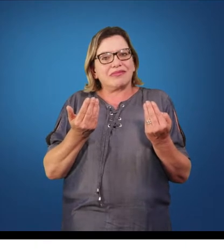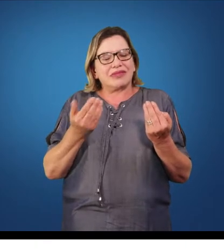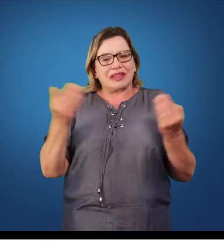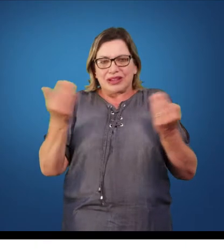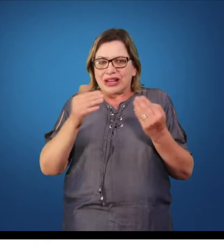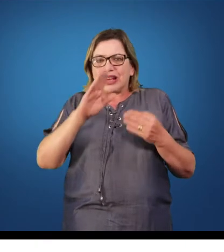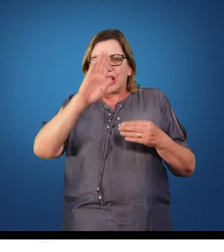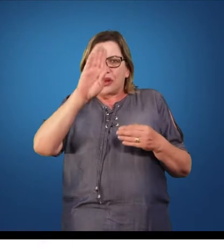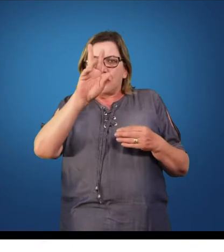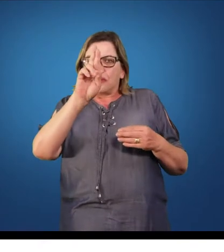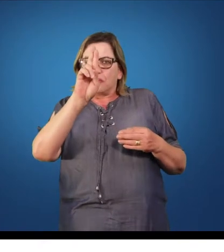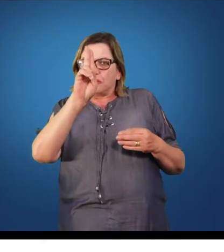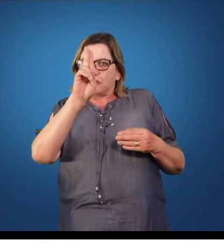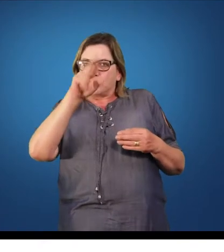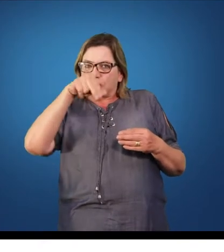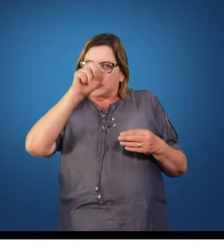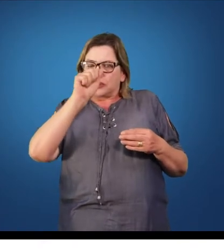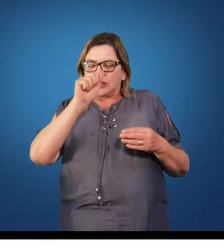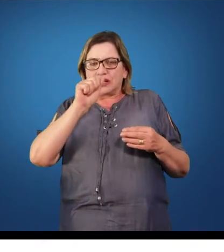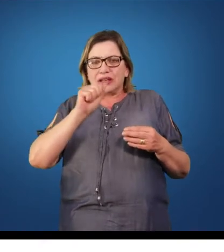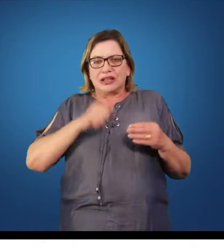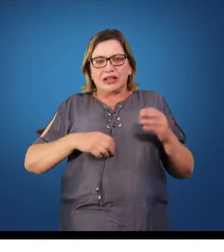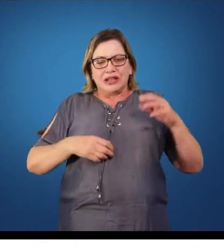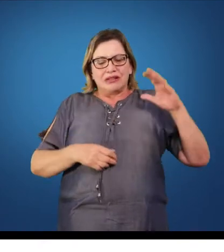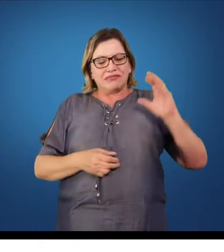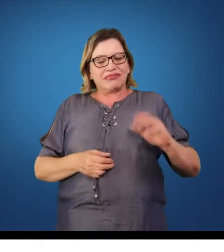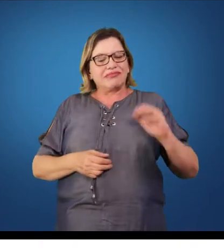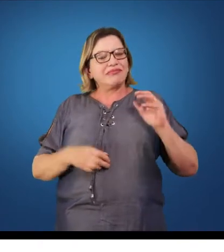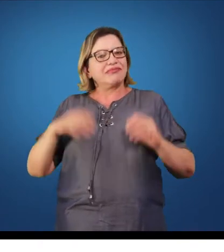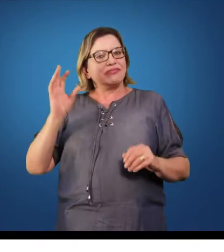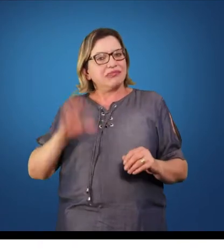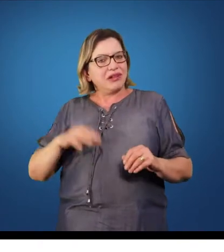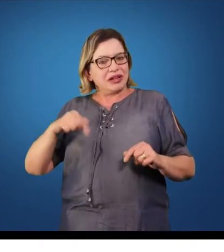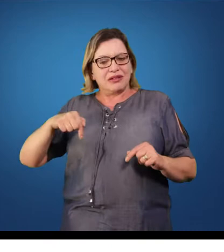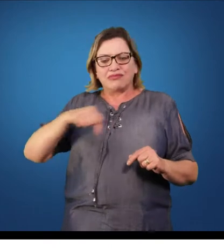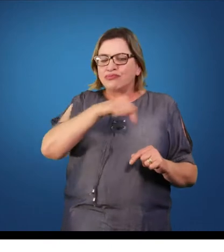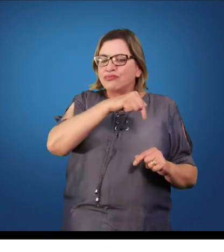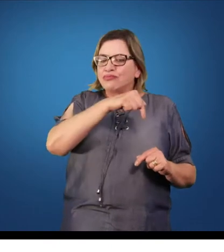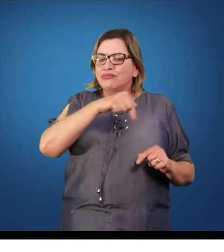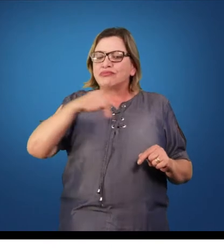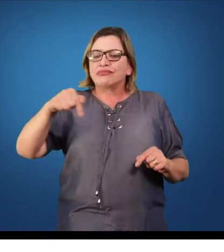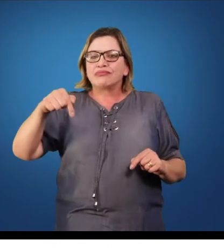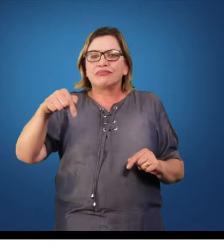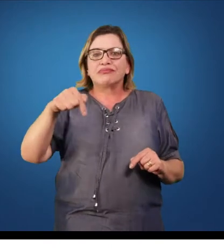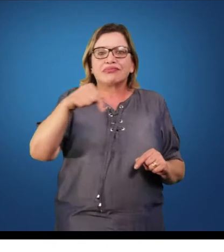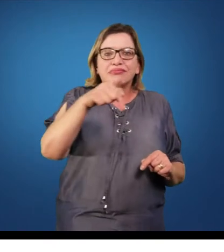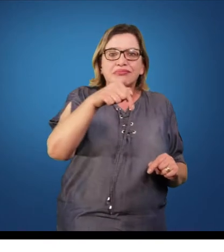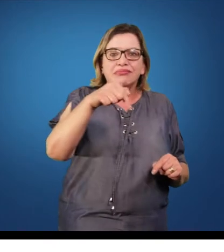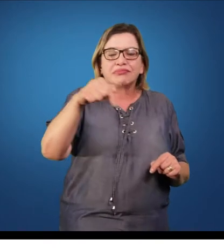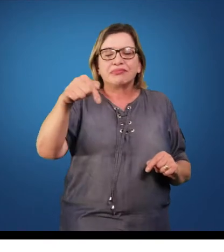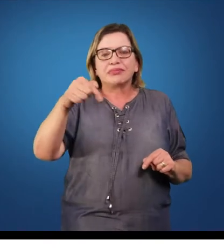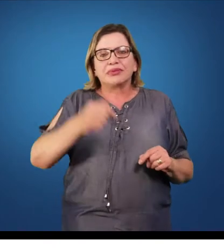Bruna, ela sairá batendo a bola em zigue-zague, certo?